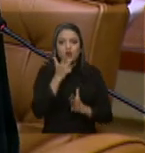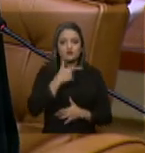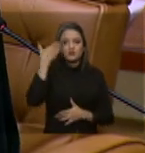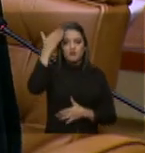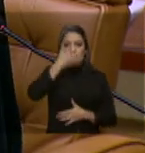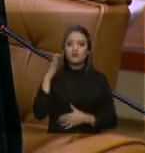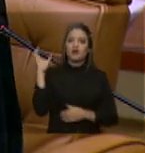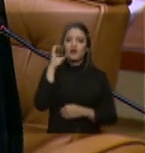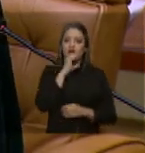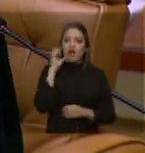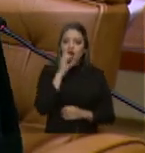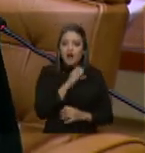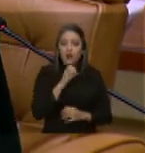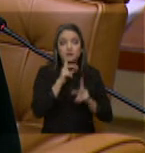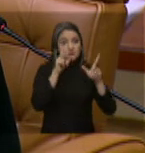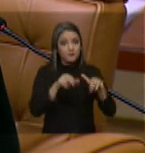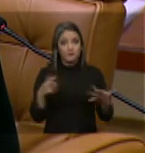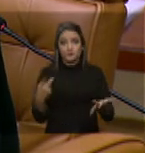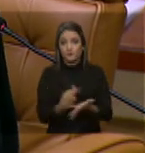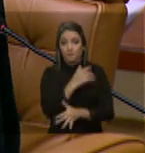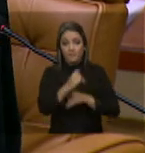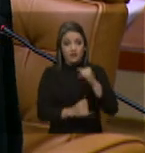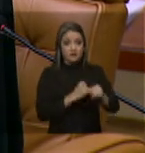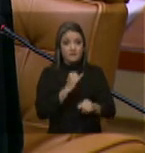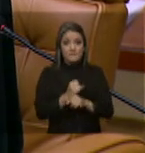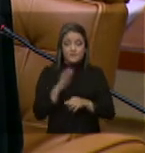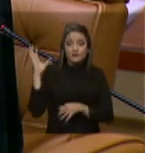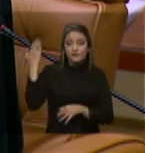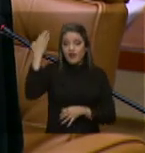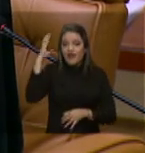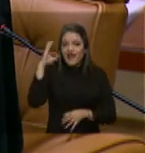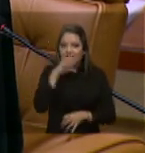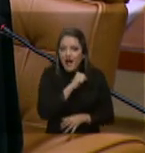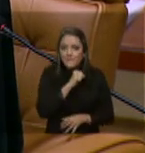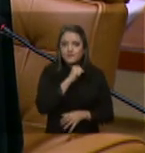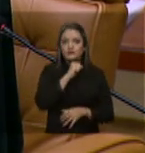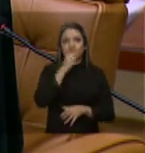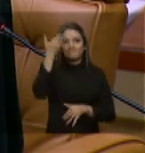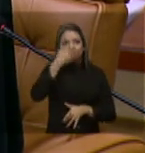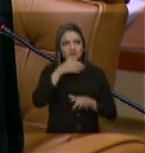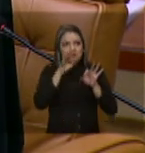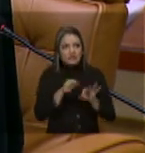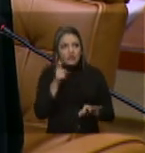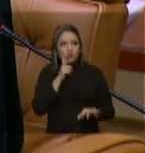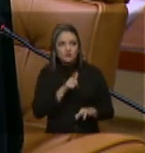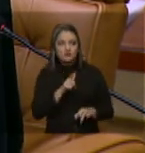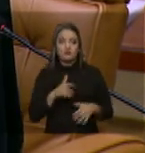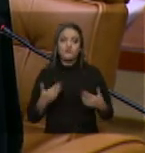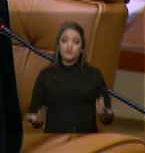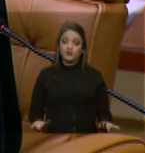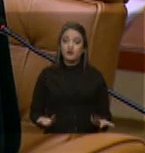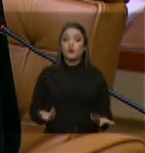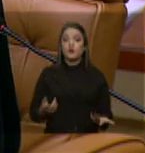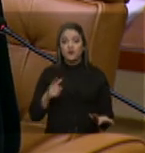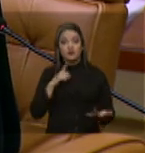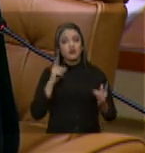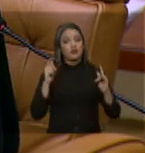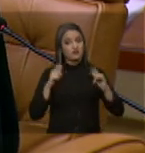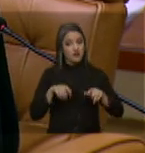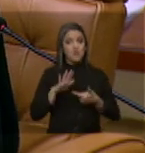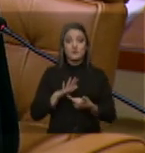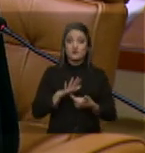é as informações são rápidas e eficaz nós tínhamos para mostrar como é possível E é rápido